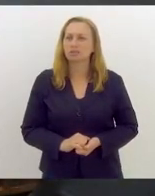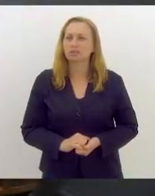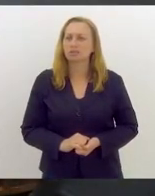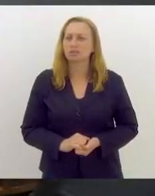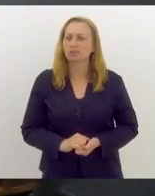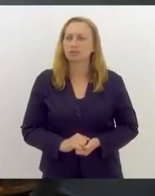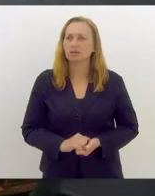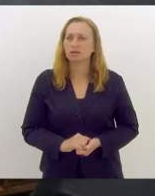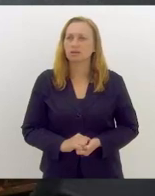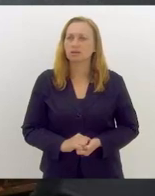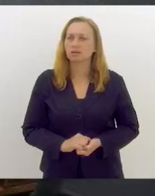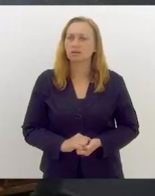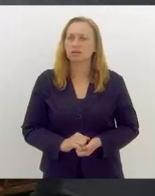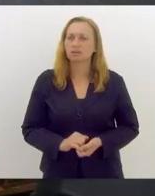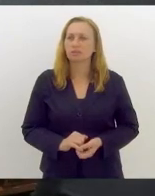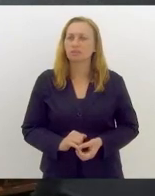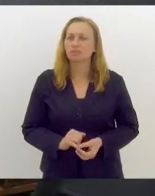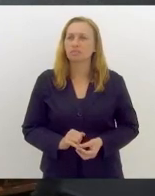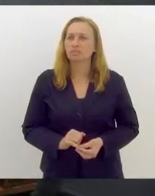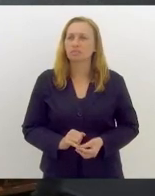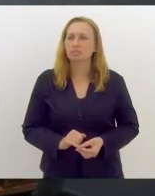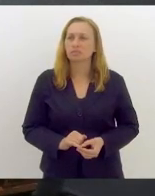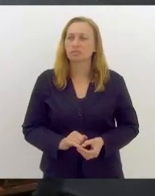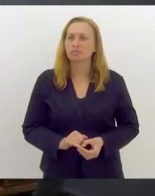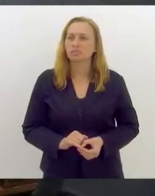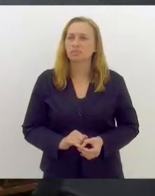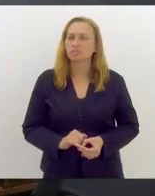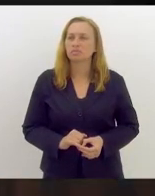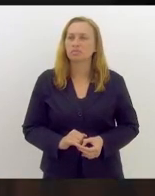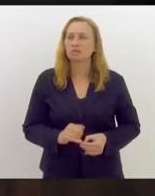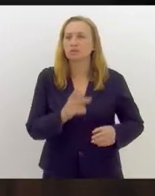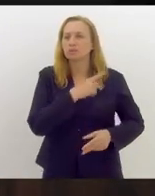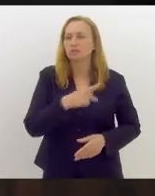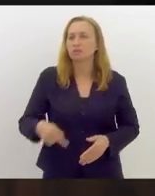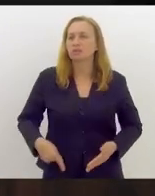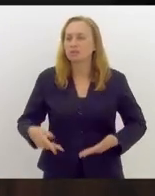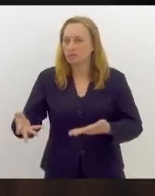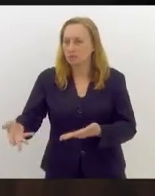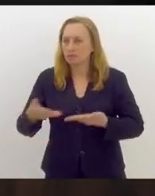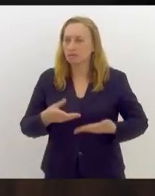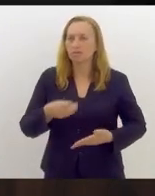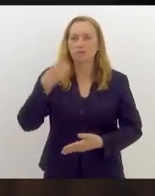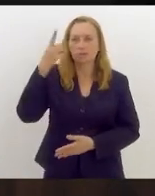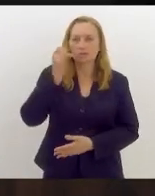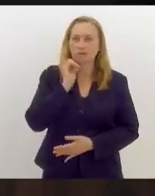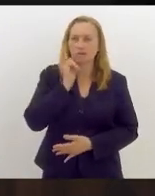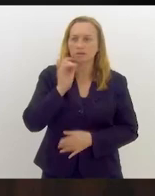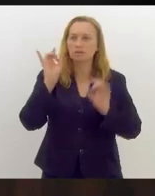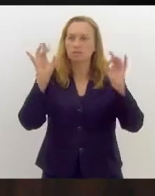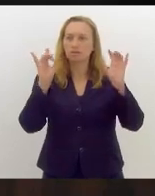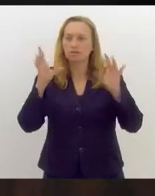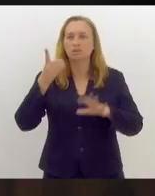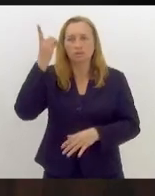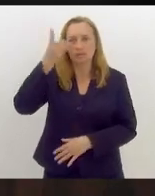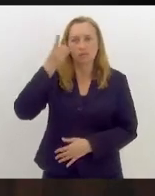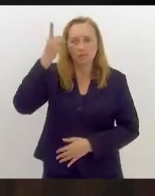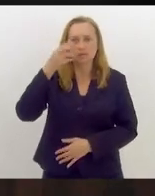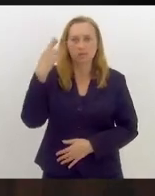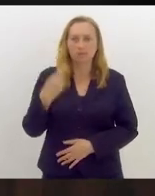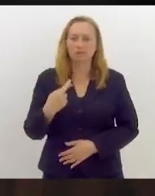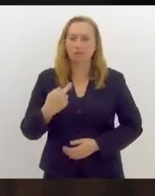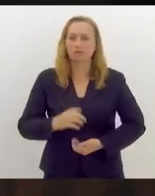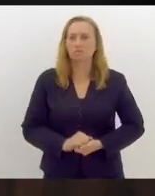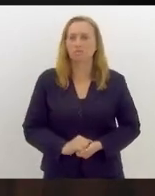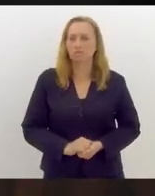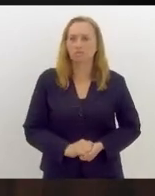Acabou de sair a presidência designa a relatoria especial a deputada Renata